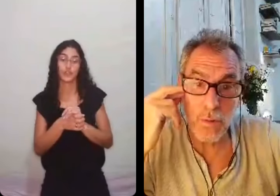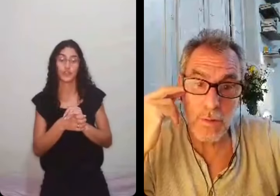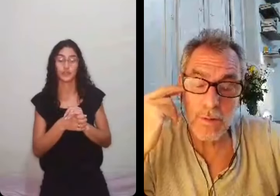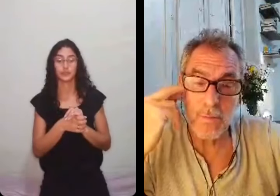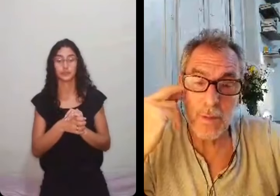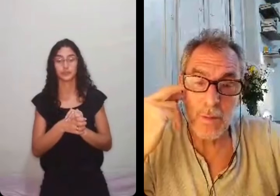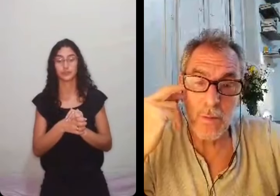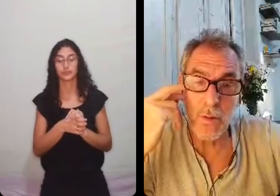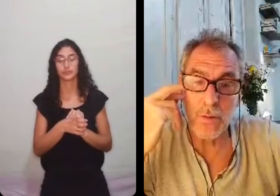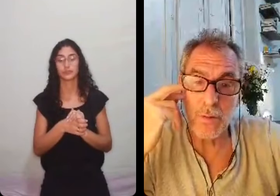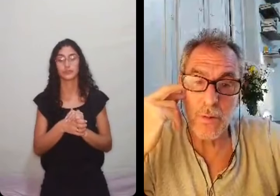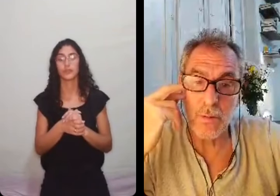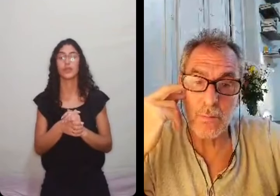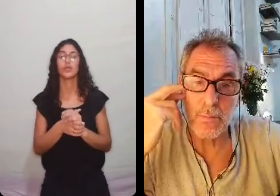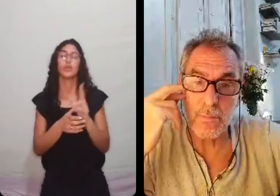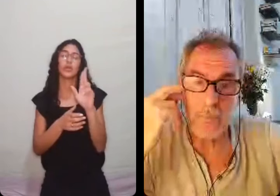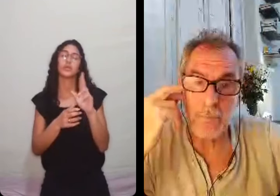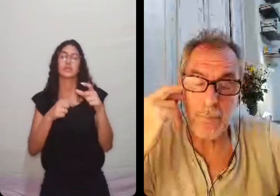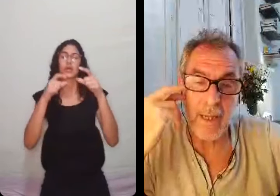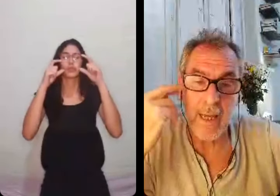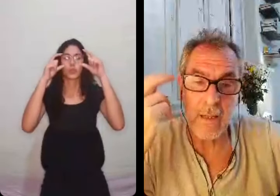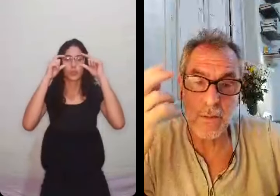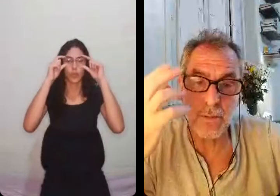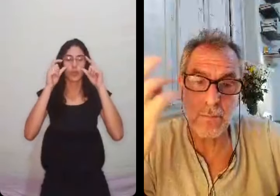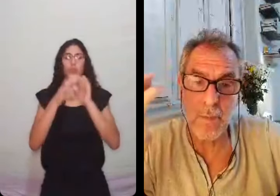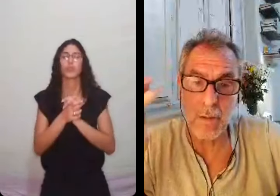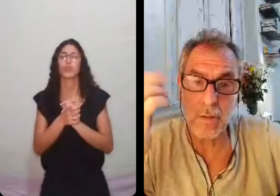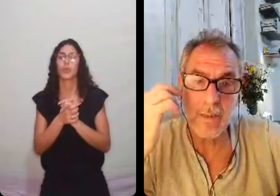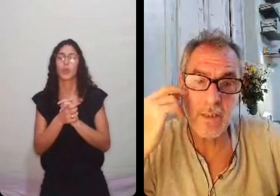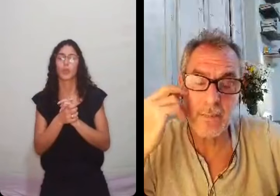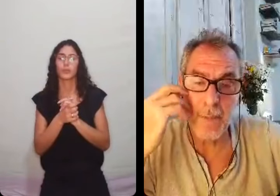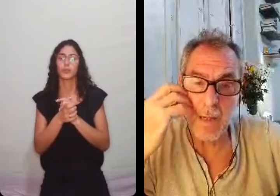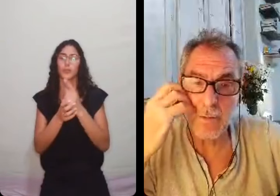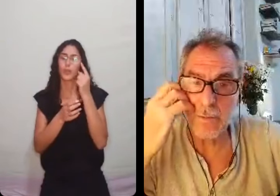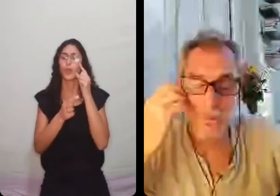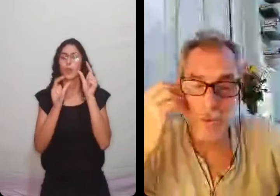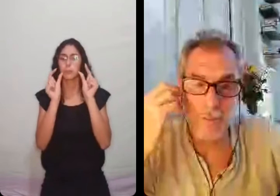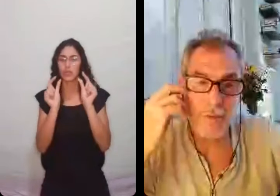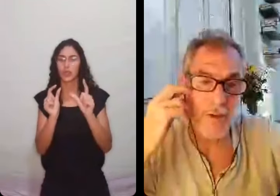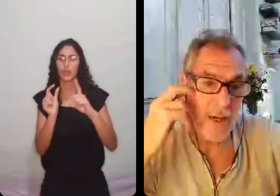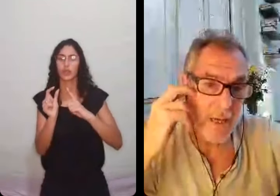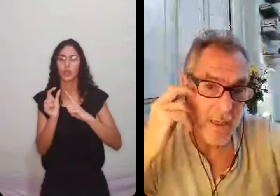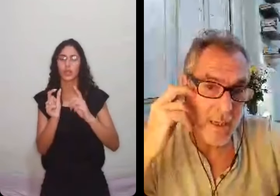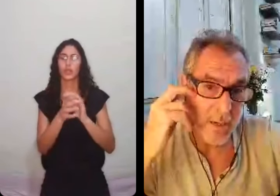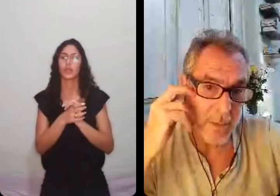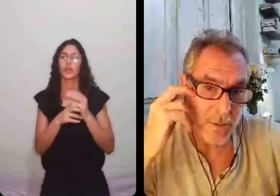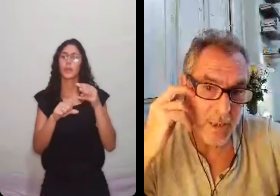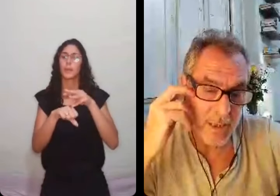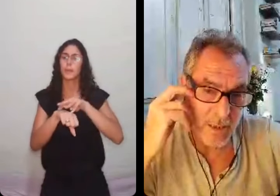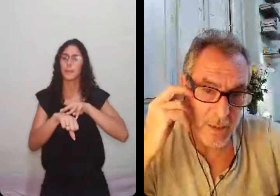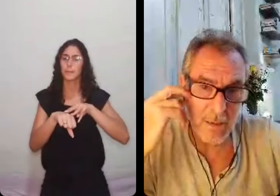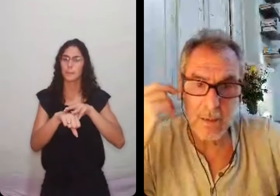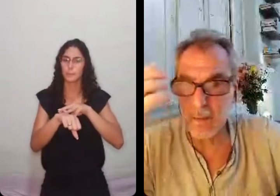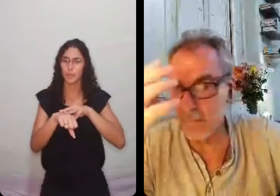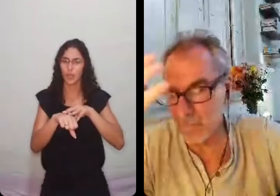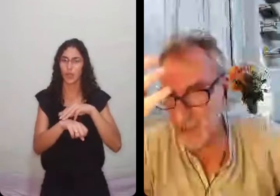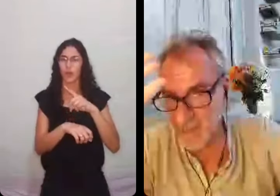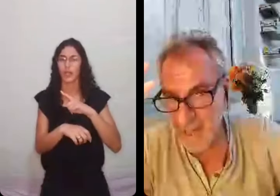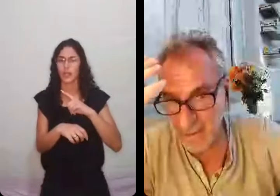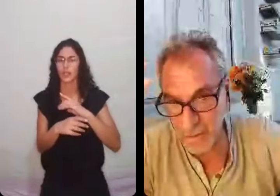óculos. Meus olhos são pequenos, marrons, pardos, não sei como se fala. Cabelos gris,